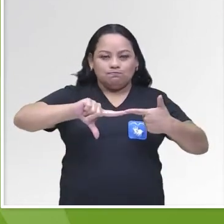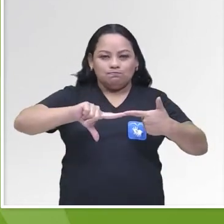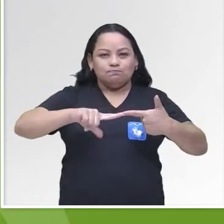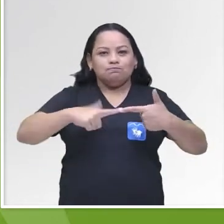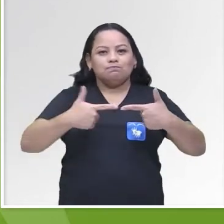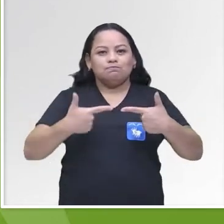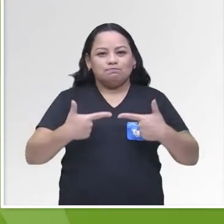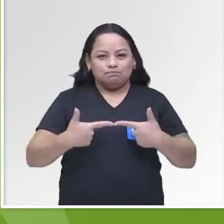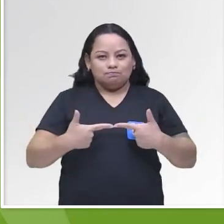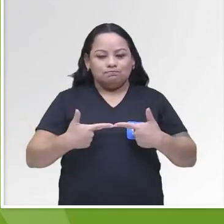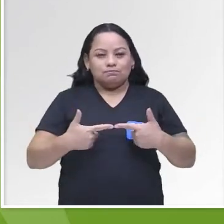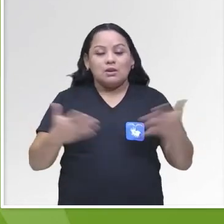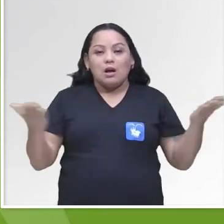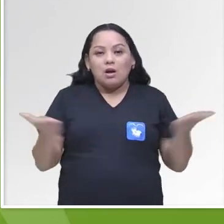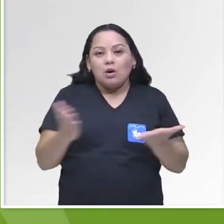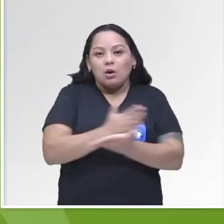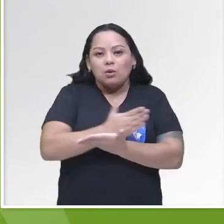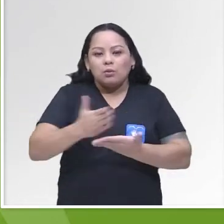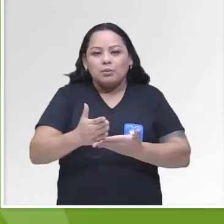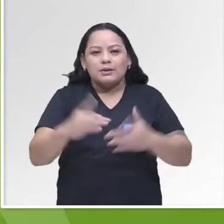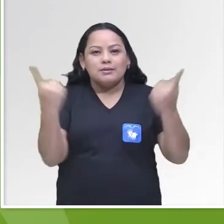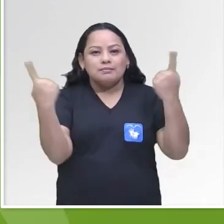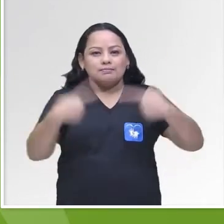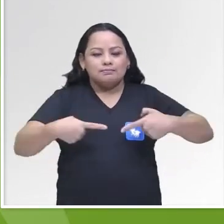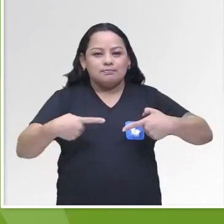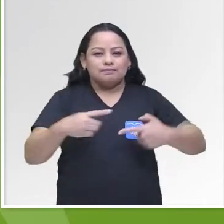vamos iniciar nossa aula com um desafio.